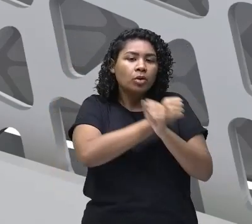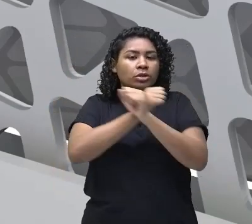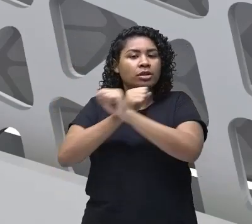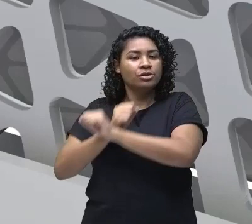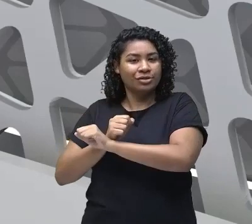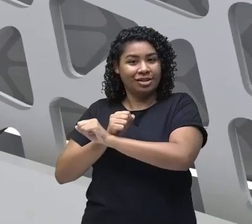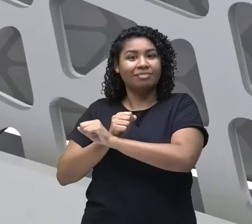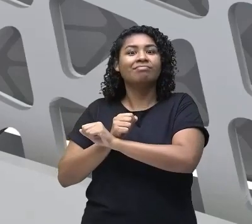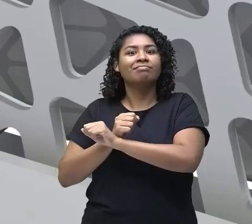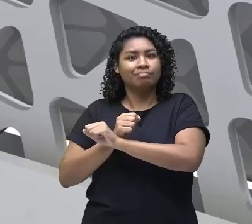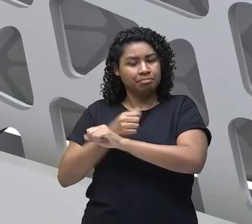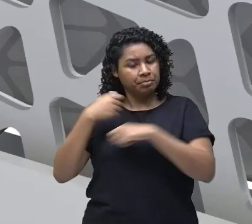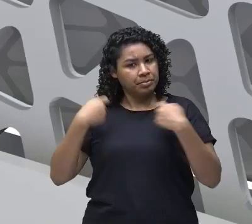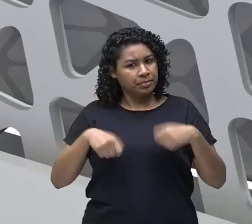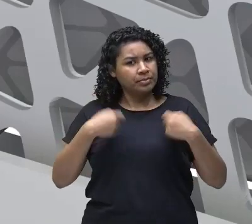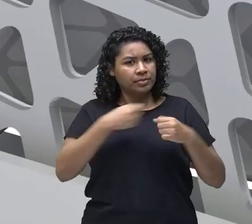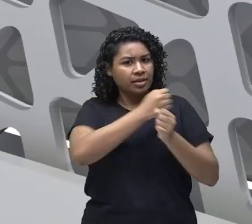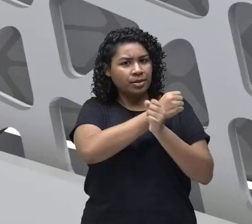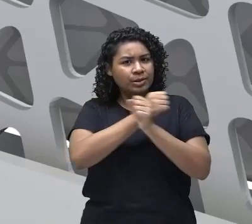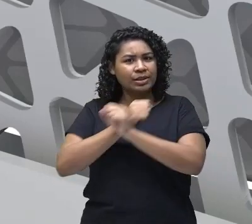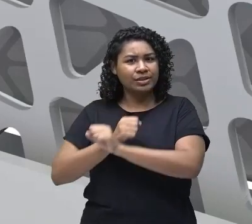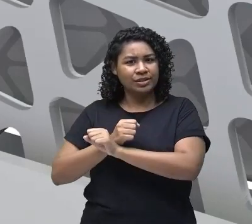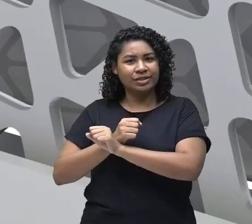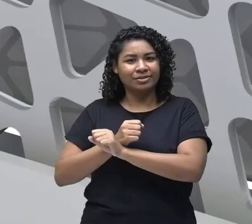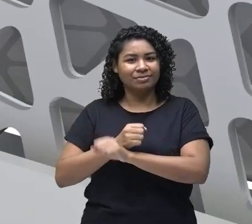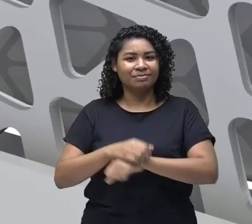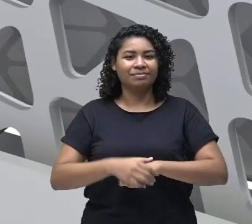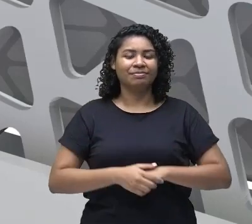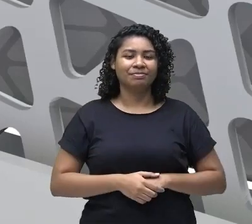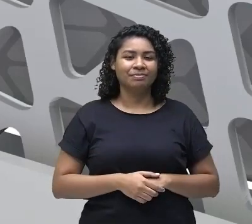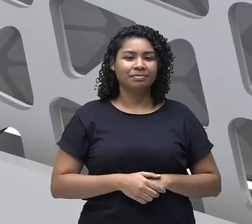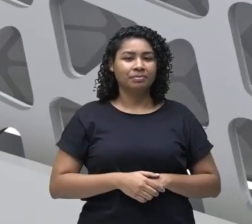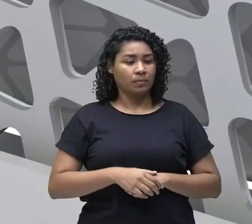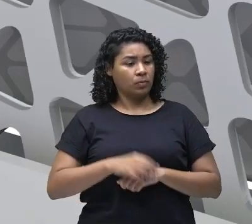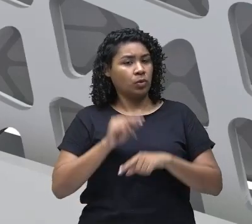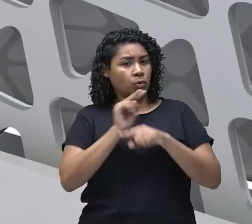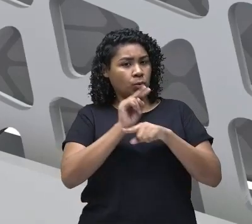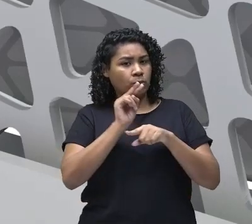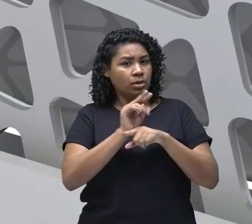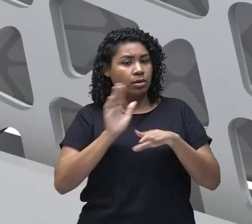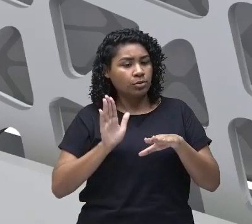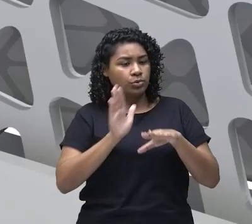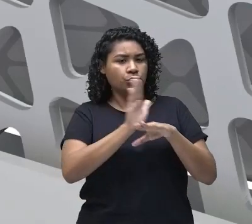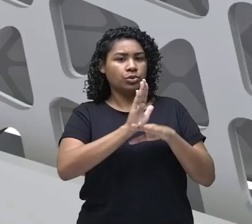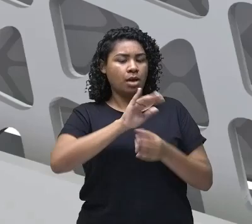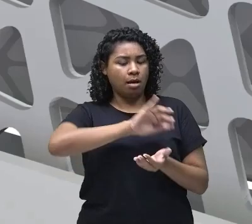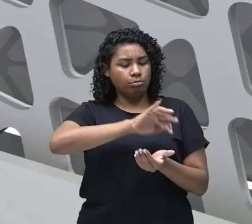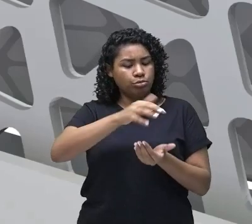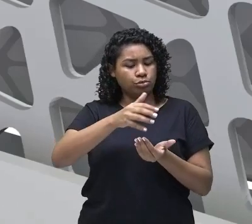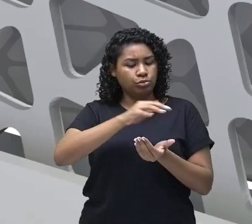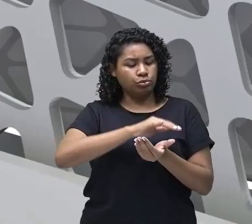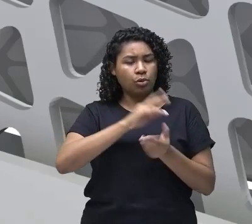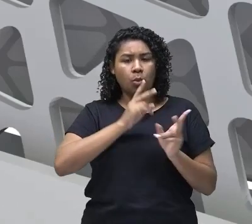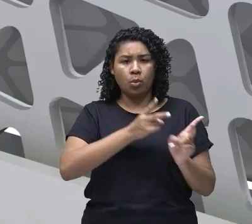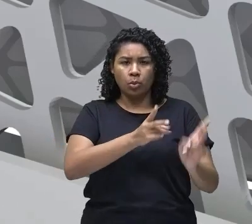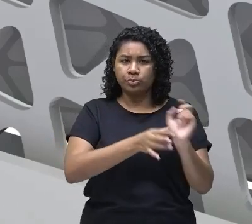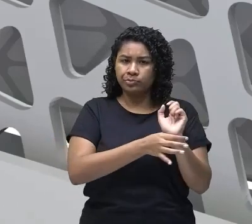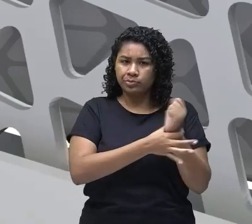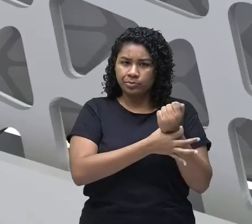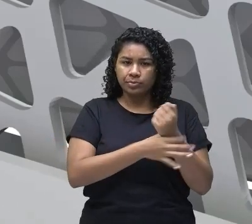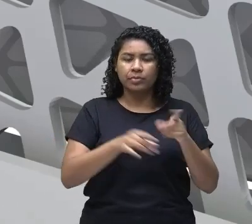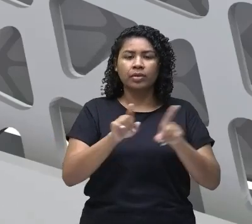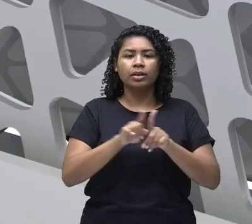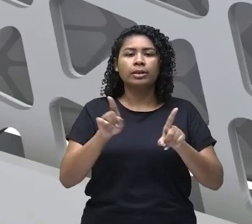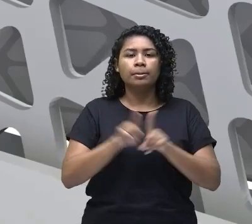nosso filtro natural, que é a camada de ozônio. Tem também outros impactos sobre